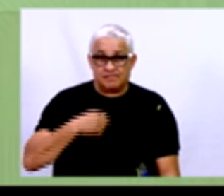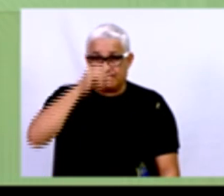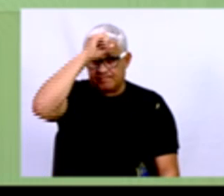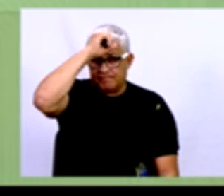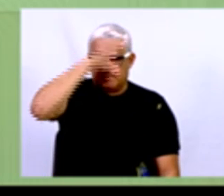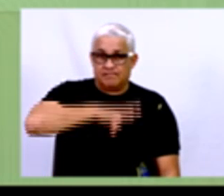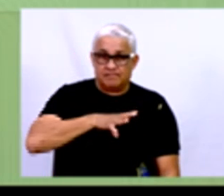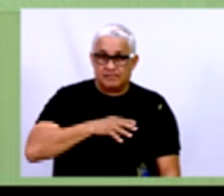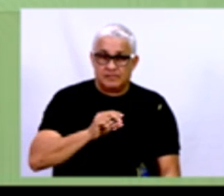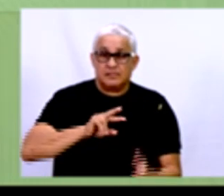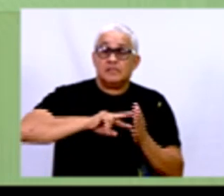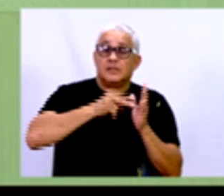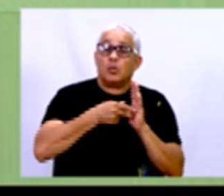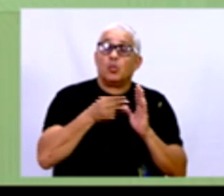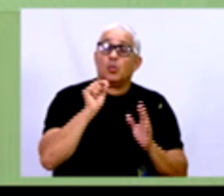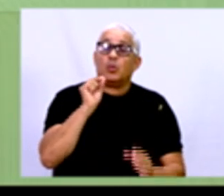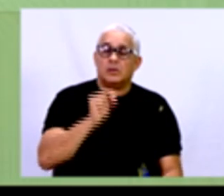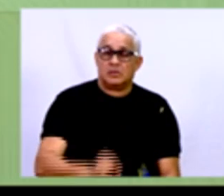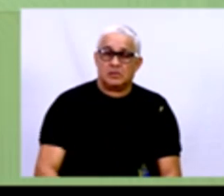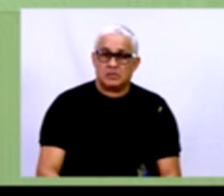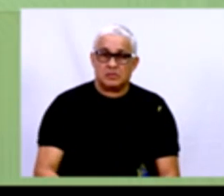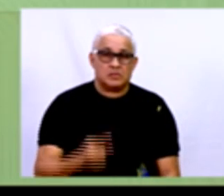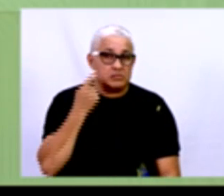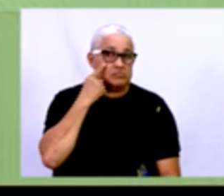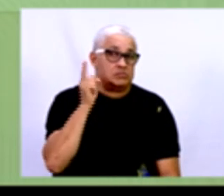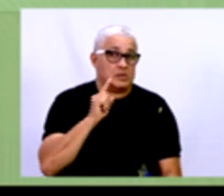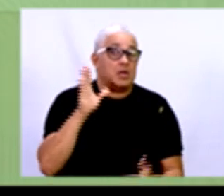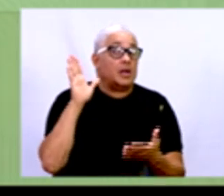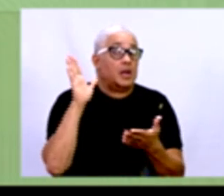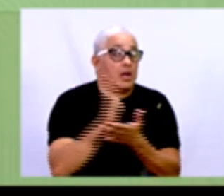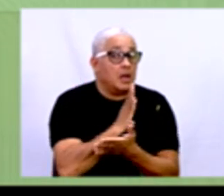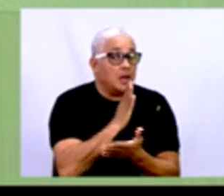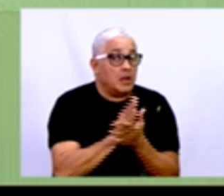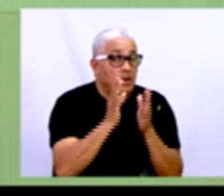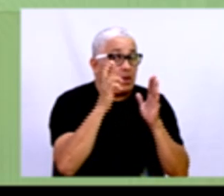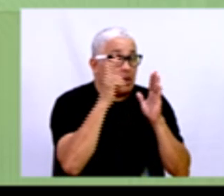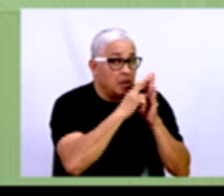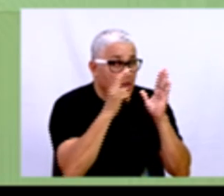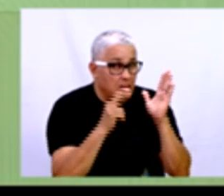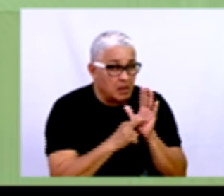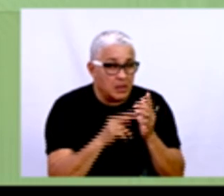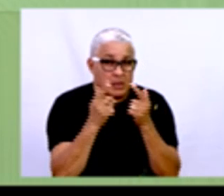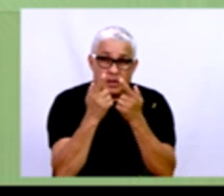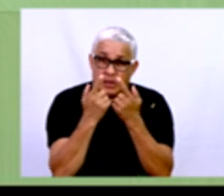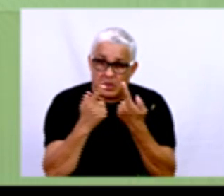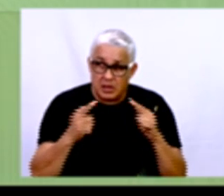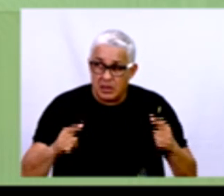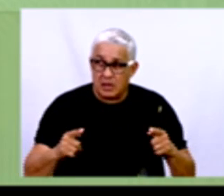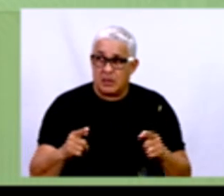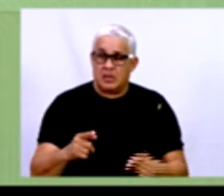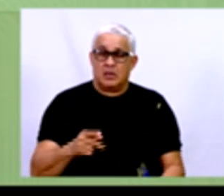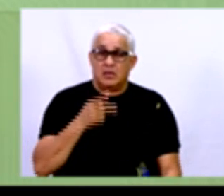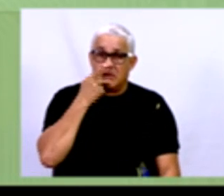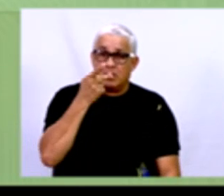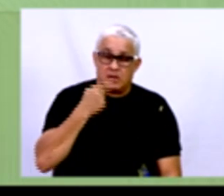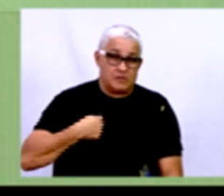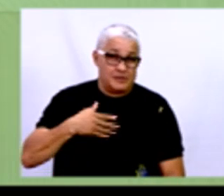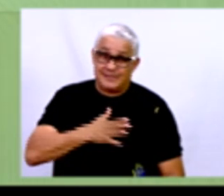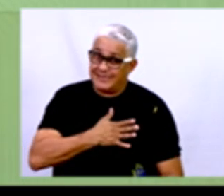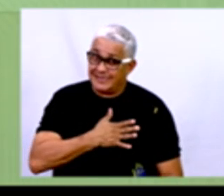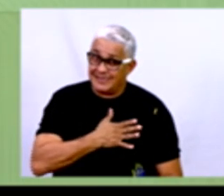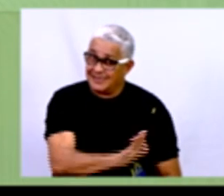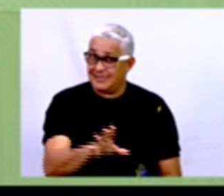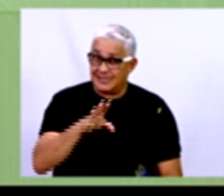português, ela quer dizer que não domina, não sabe algumas regras gramaticais. Quando ela diz eu não gosto